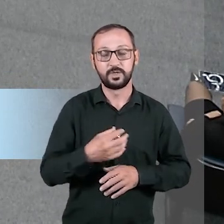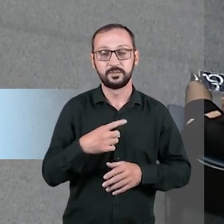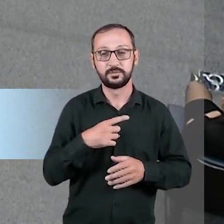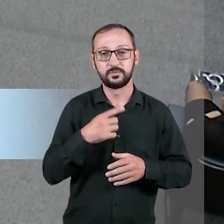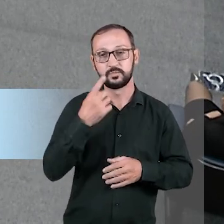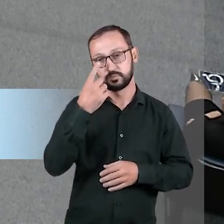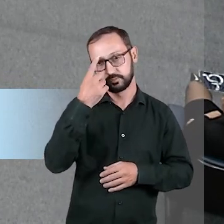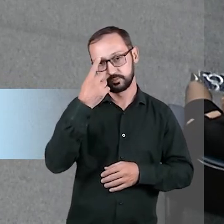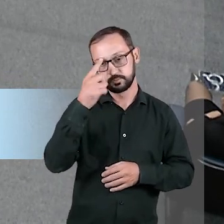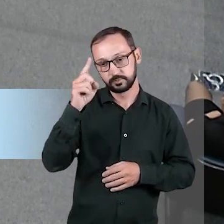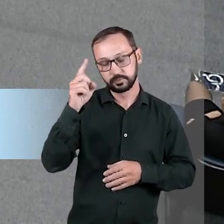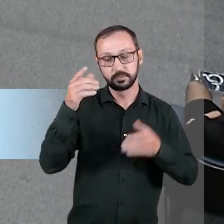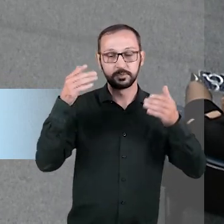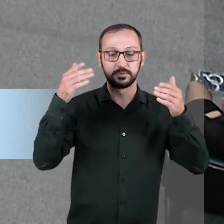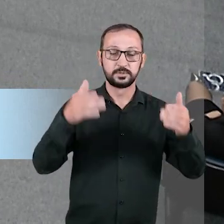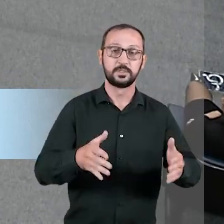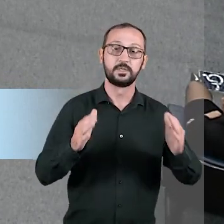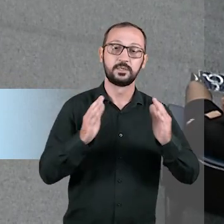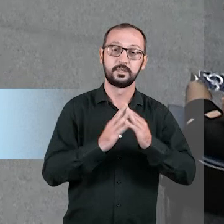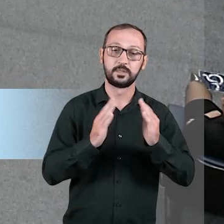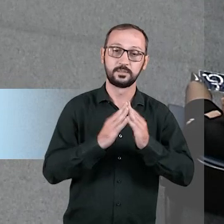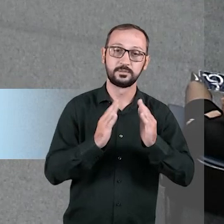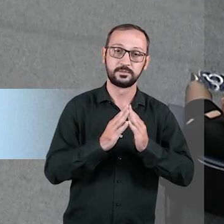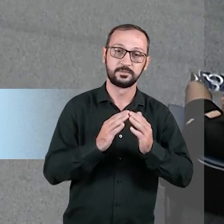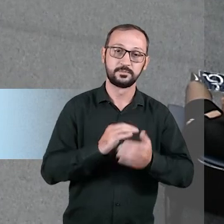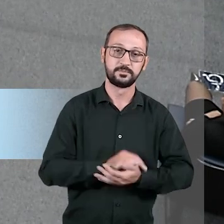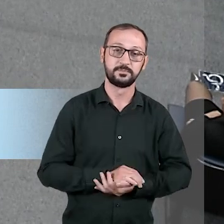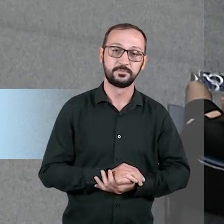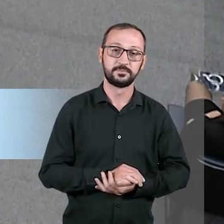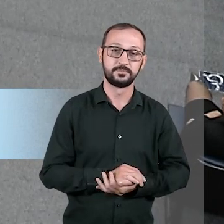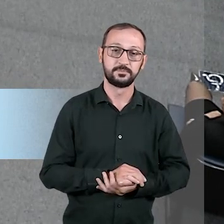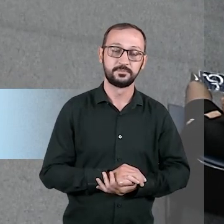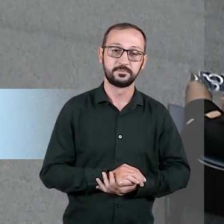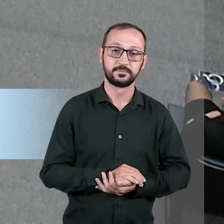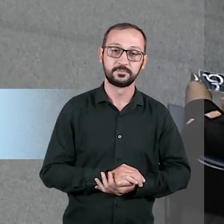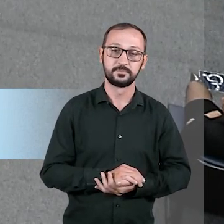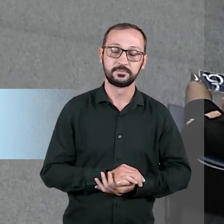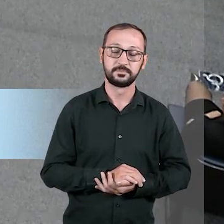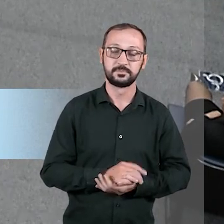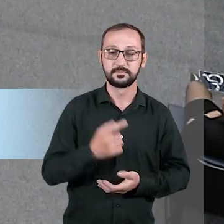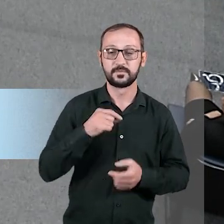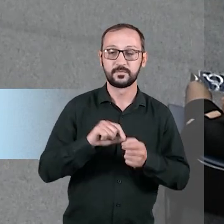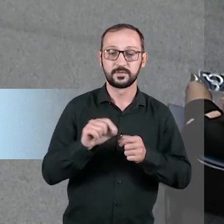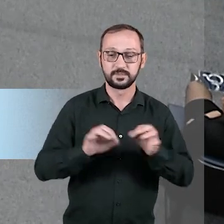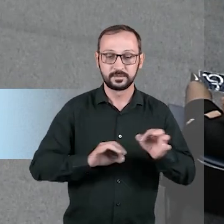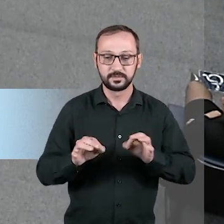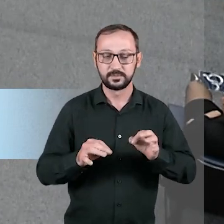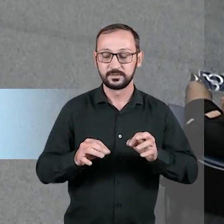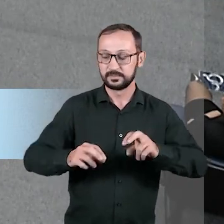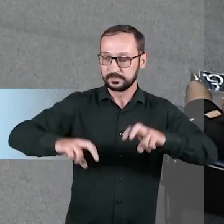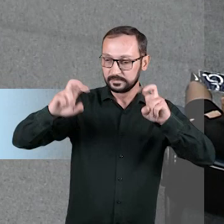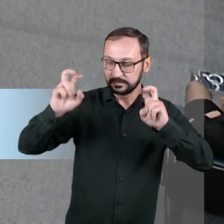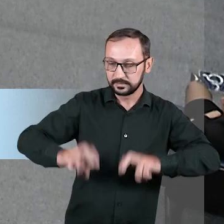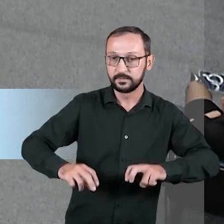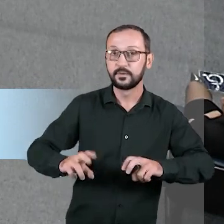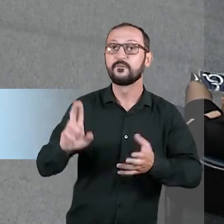luto. Um dia, cheguei em casa e falei, hoje eu vou ter que... E fiz uma coisa meio que de choque com